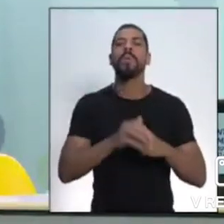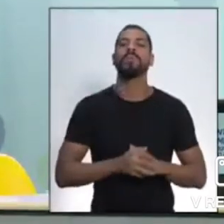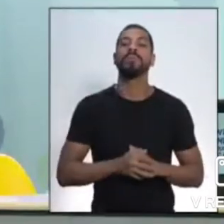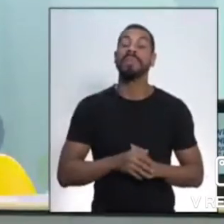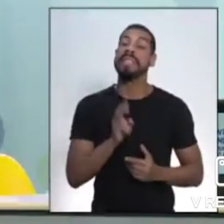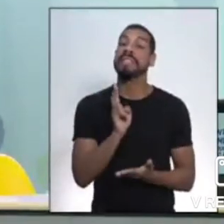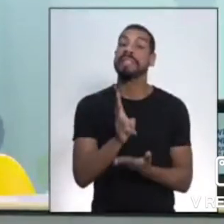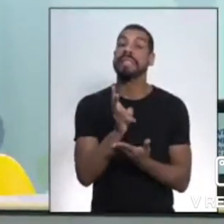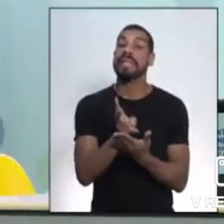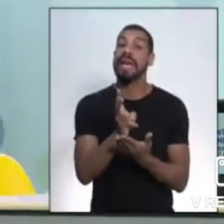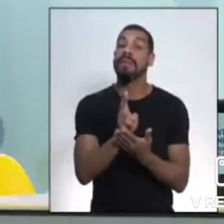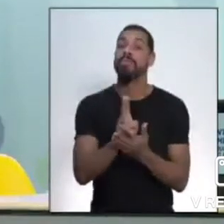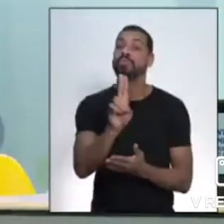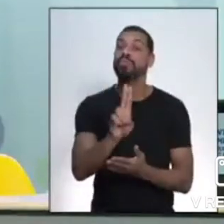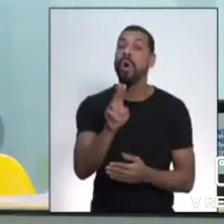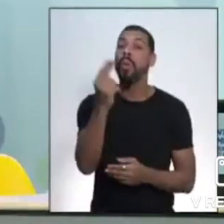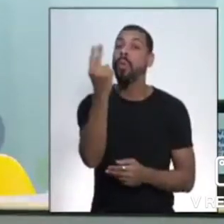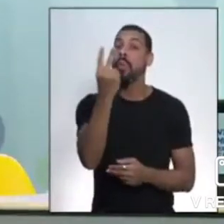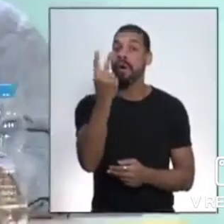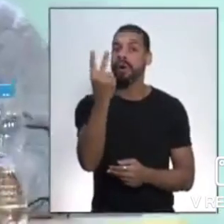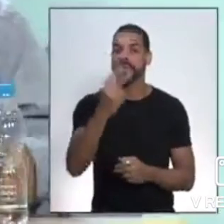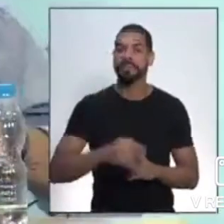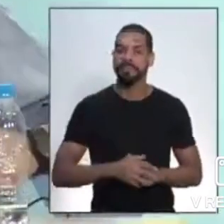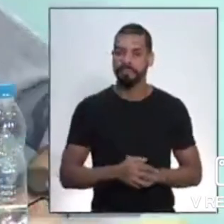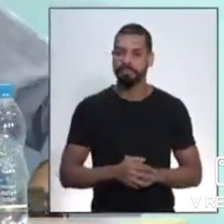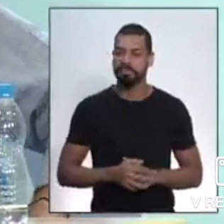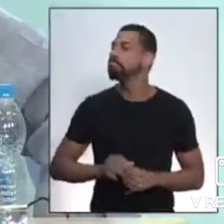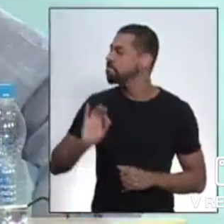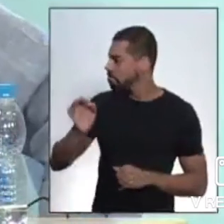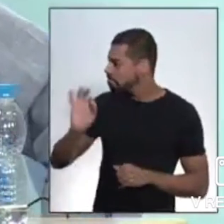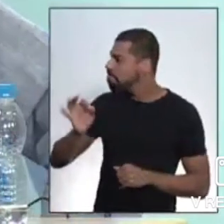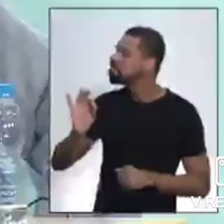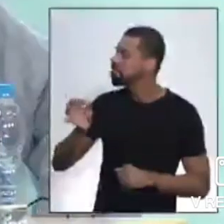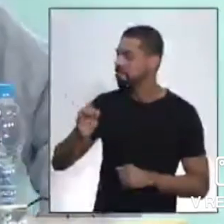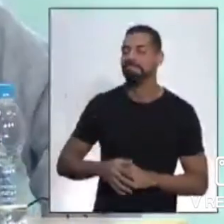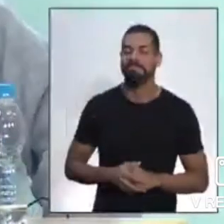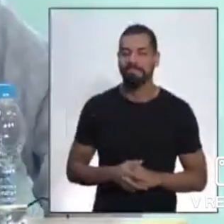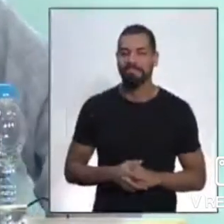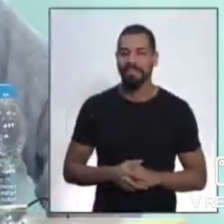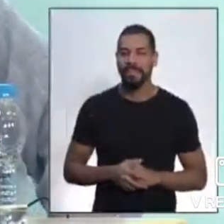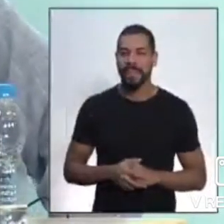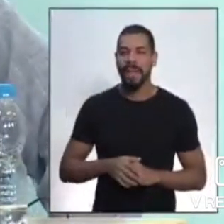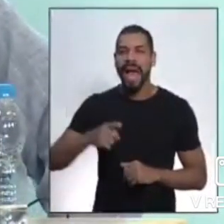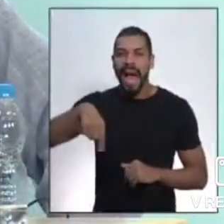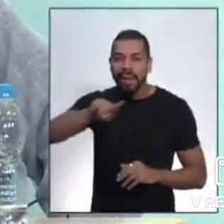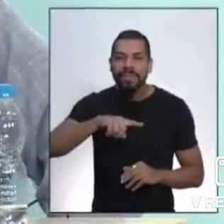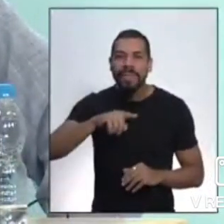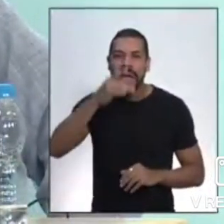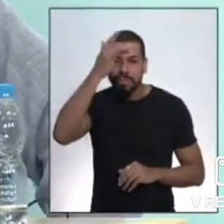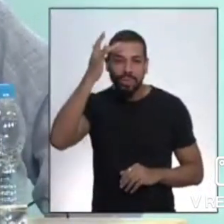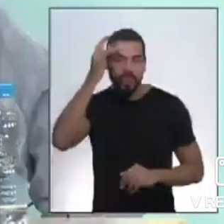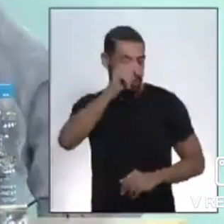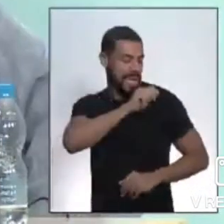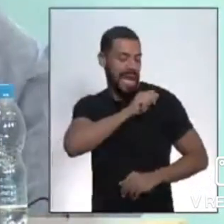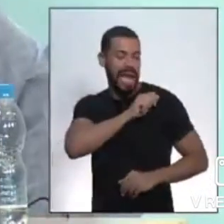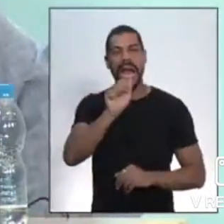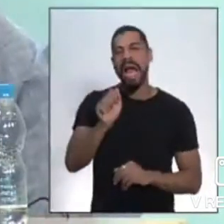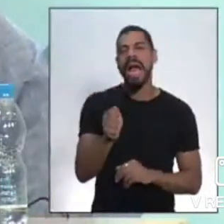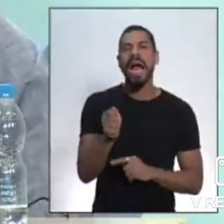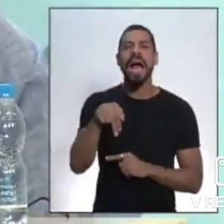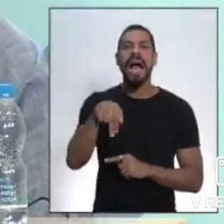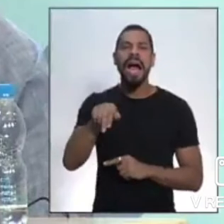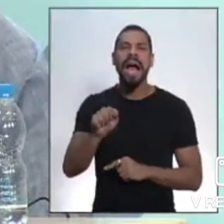vamos ter N ao quadrado, não é isso, Marcos? Exatamente. É, olha, Ana também escreveu aqui, eu gostaria de